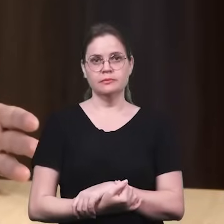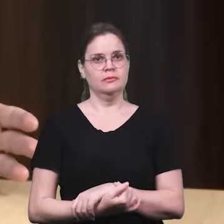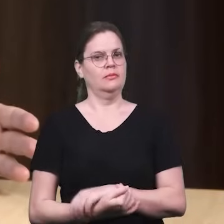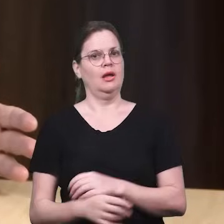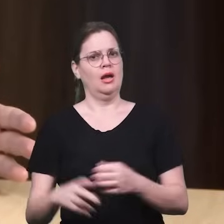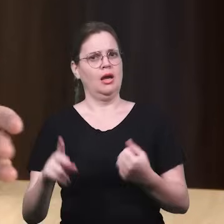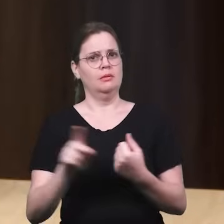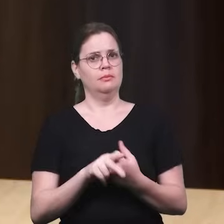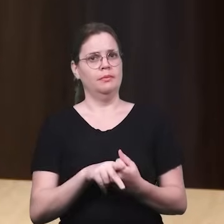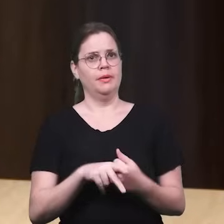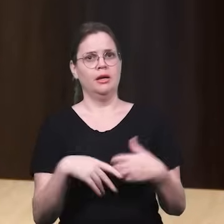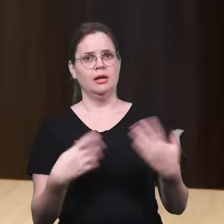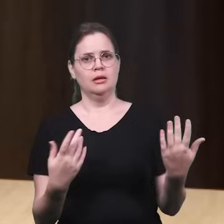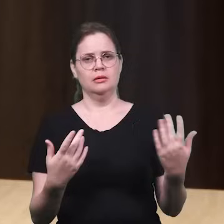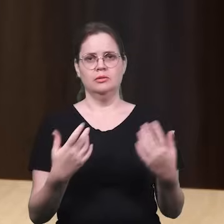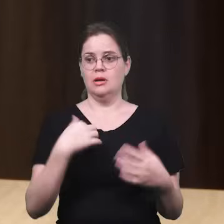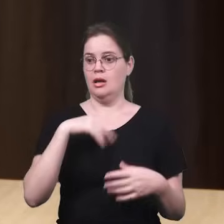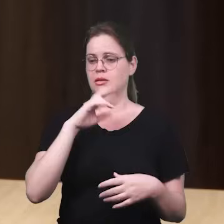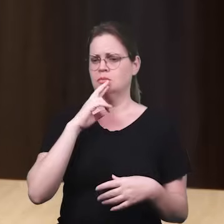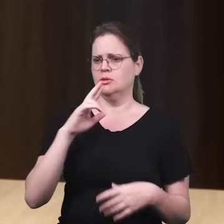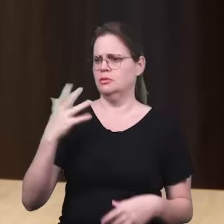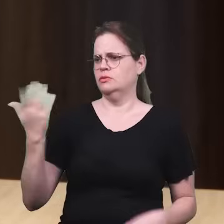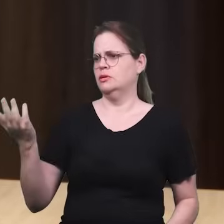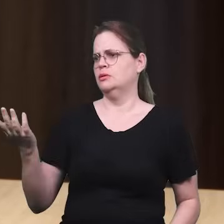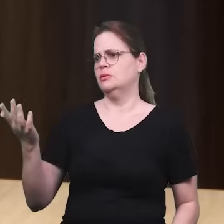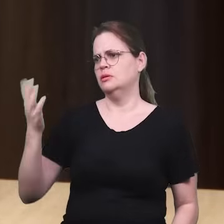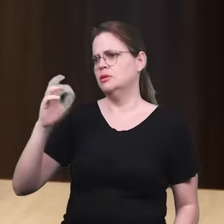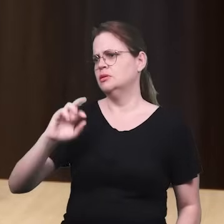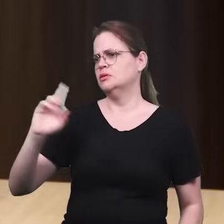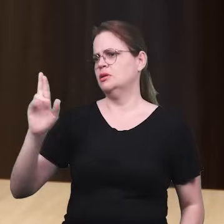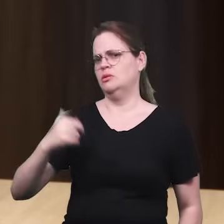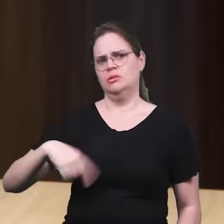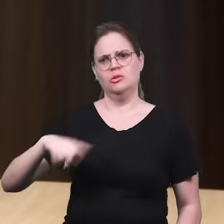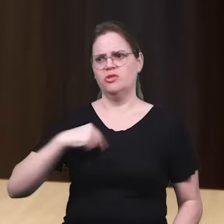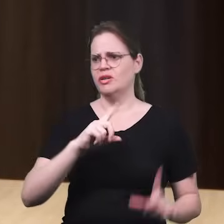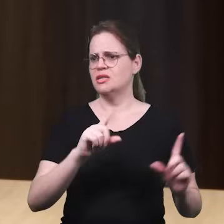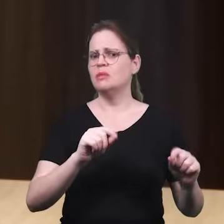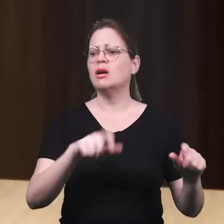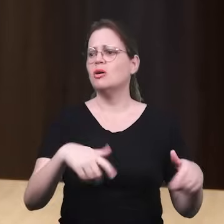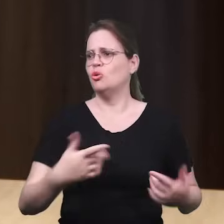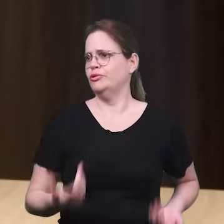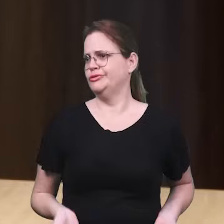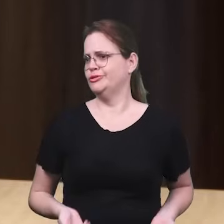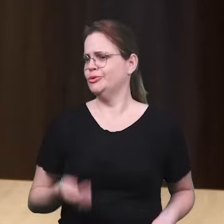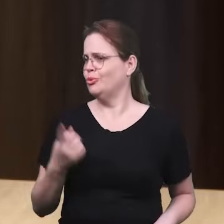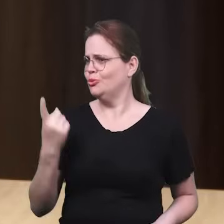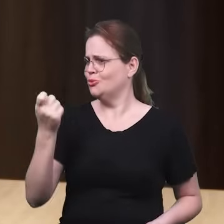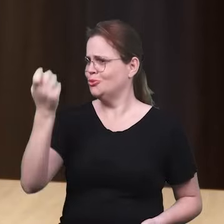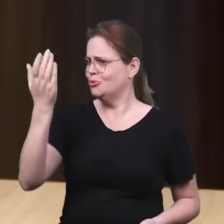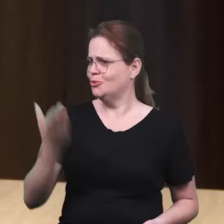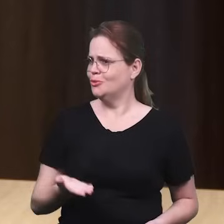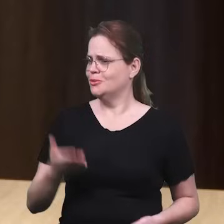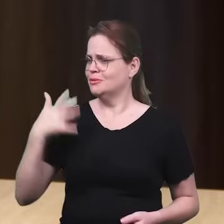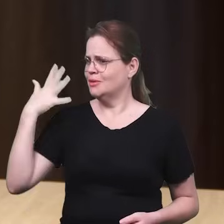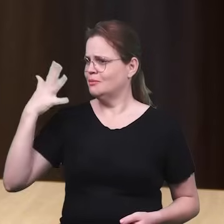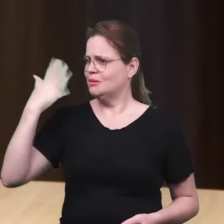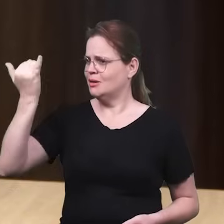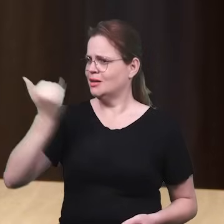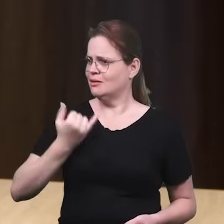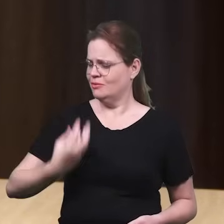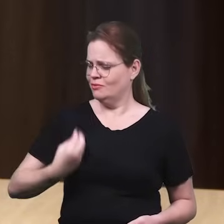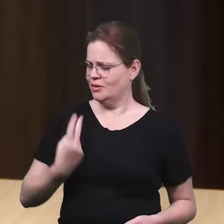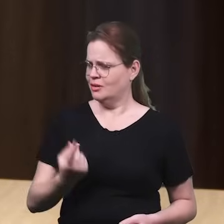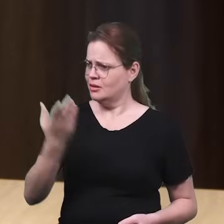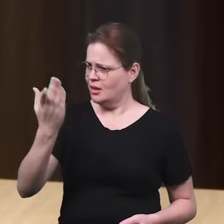Pedro respondendo, tomando a iniciativa ali, diz: Senhor, para quem iremos nós? Glória a Deus. Só tu tens as palavras de vida